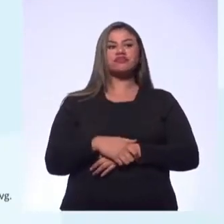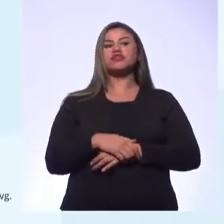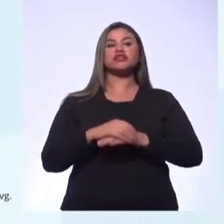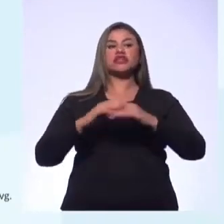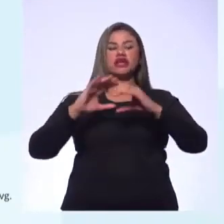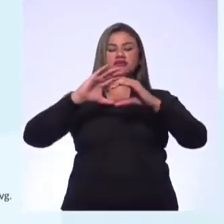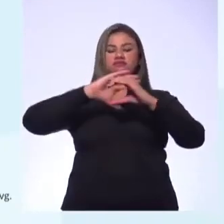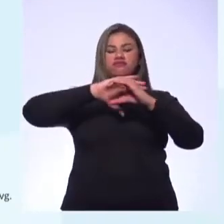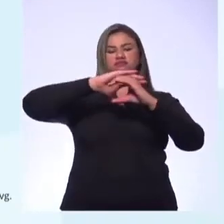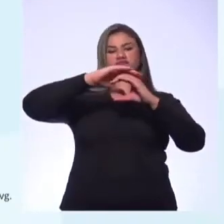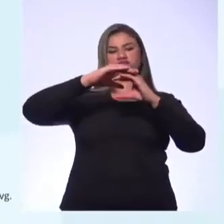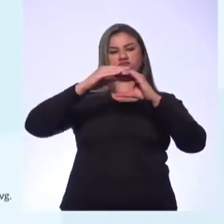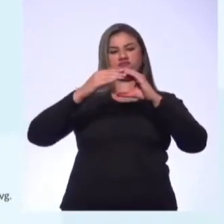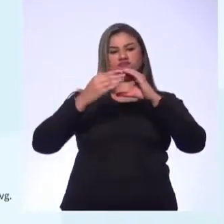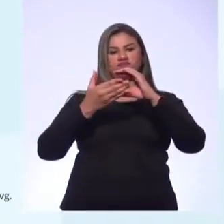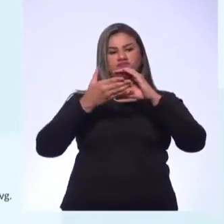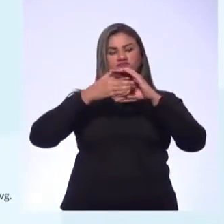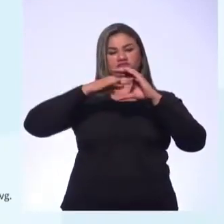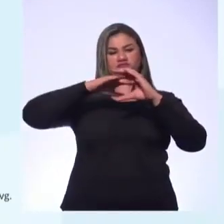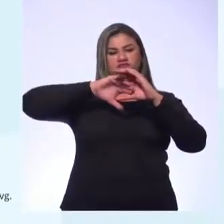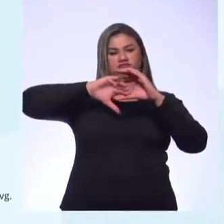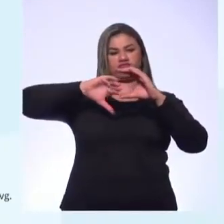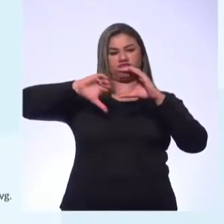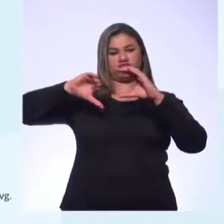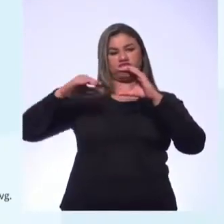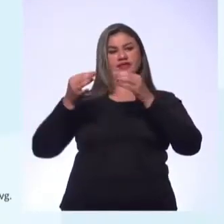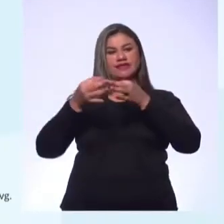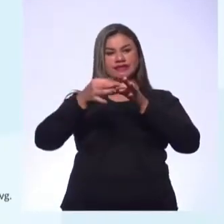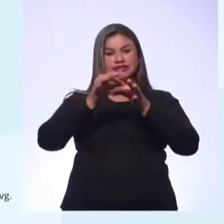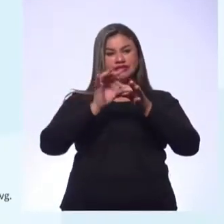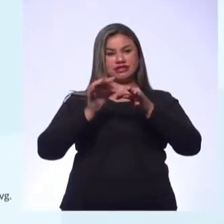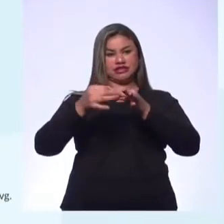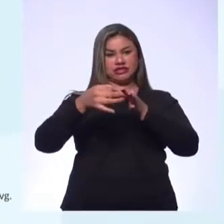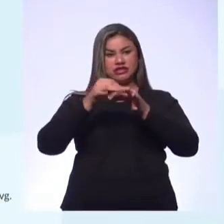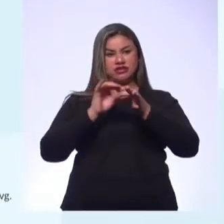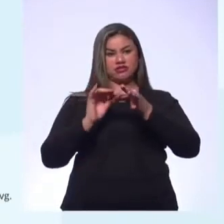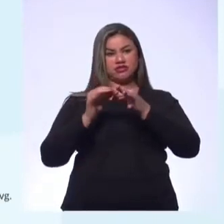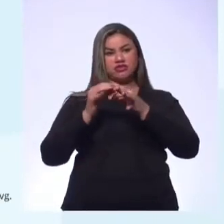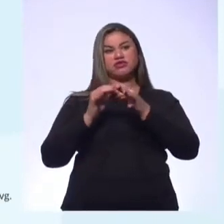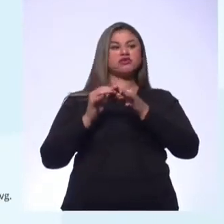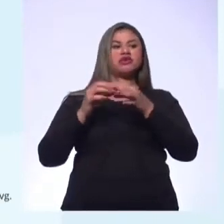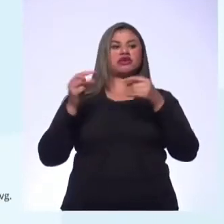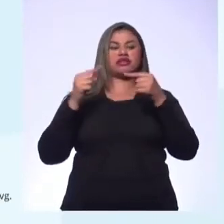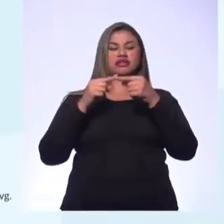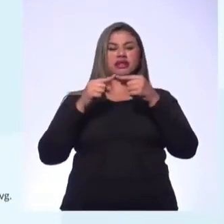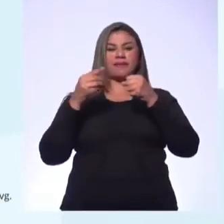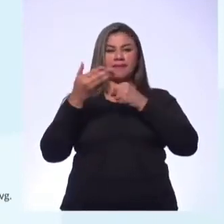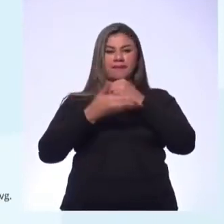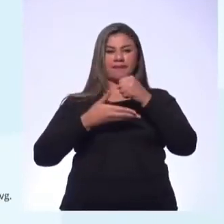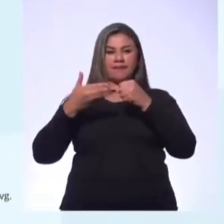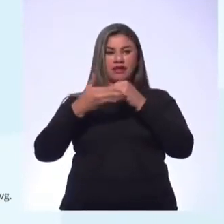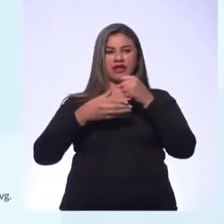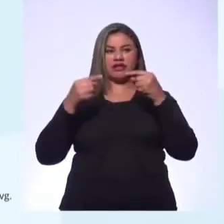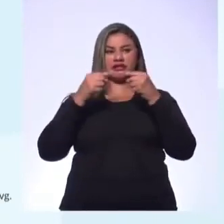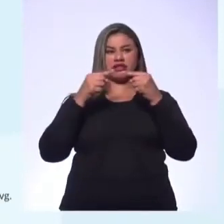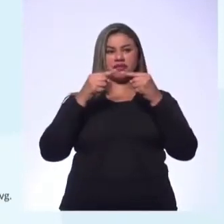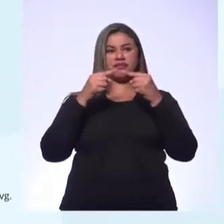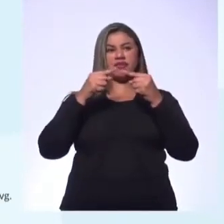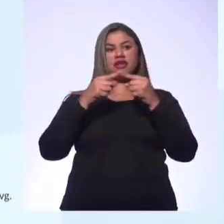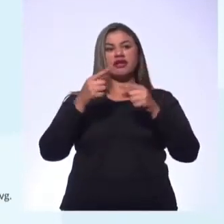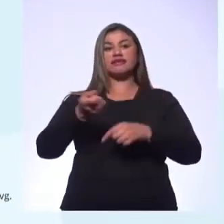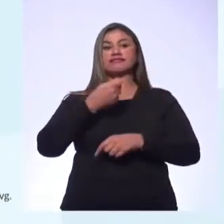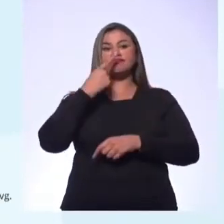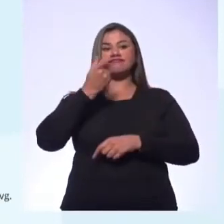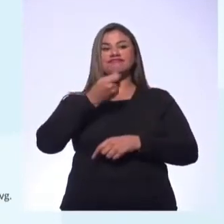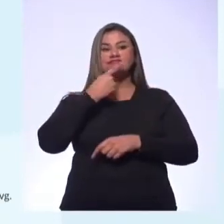parede celular, tá? E essa parede celular vai ser uma das estruturas que vai ser importante para se produzir antibiótico